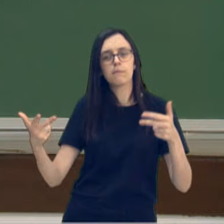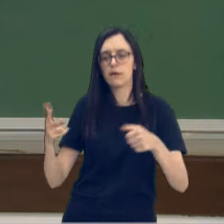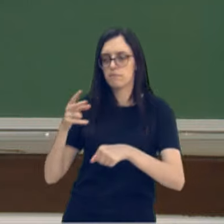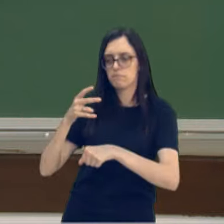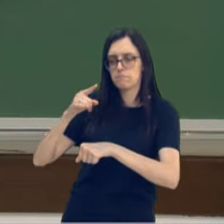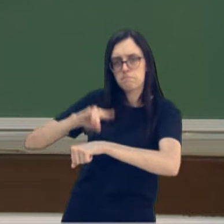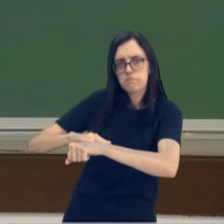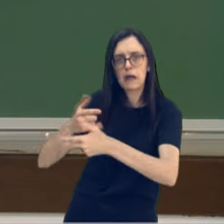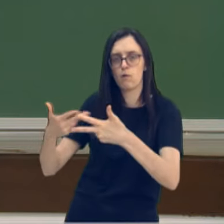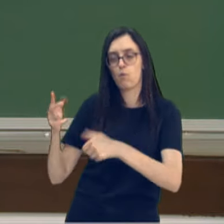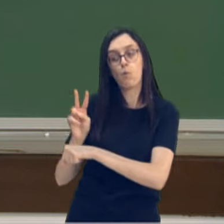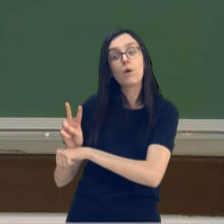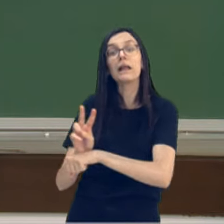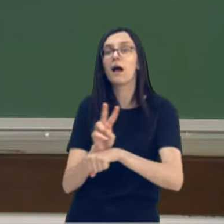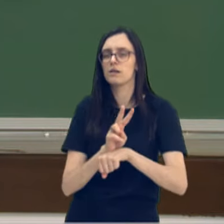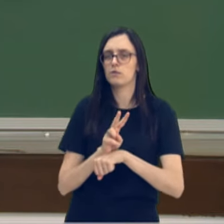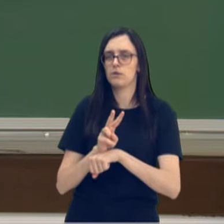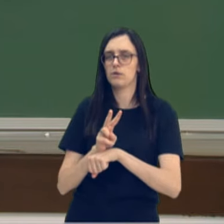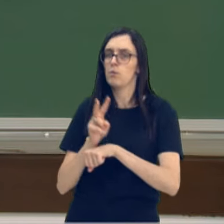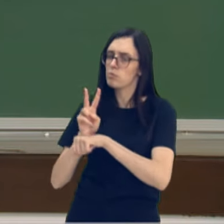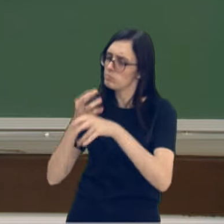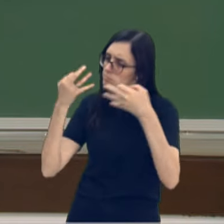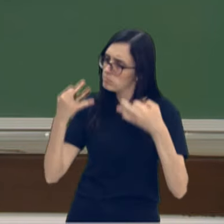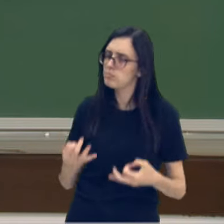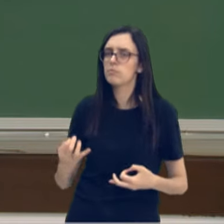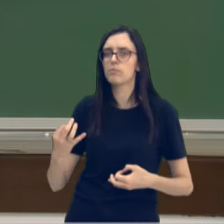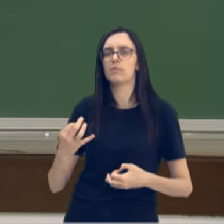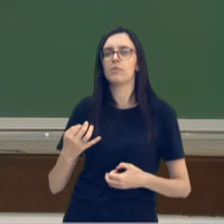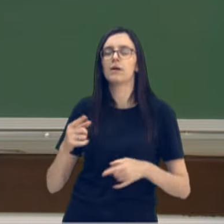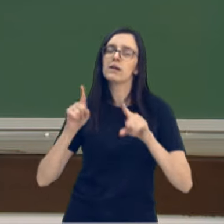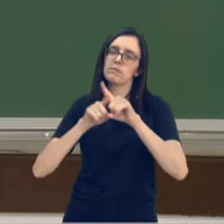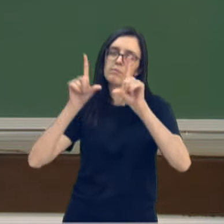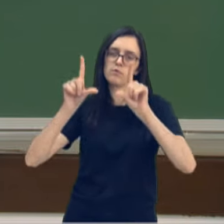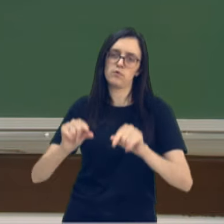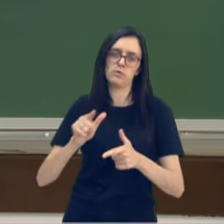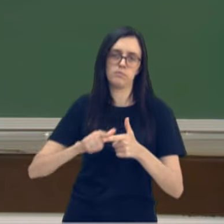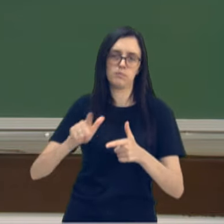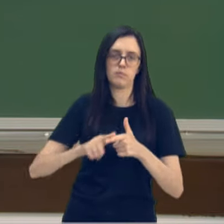Todo cuidado não é o suficiente ainda, mas diminui os problemas.